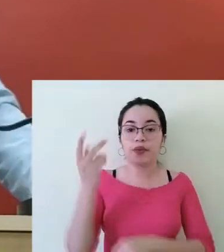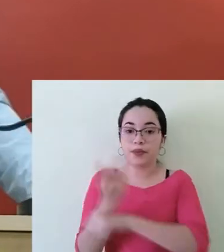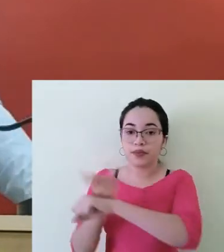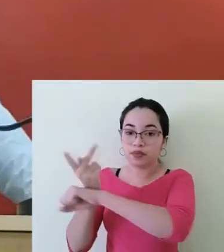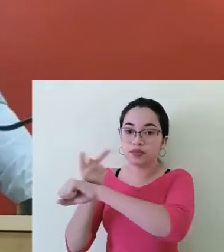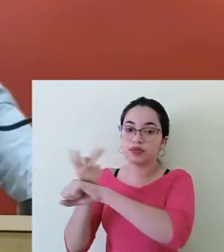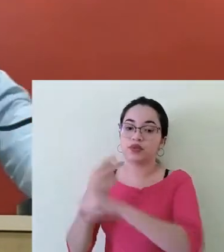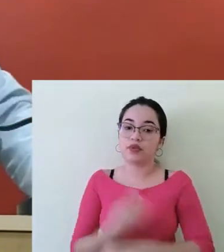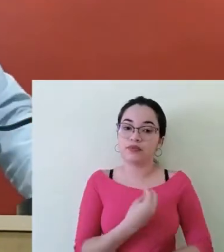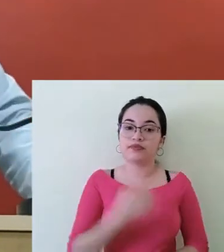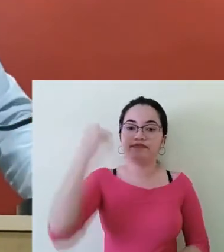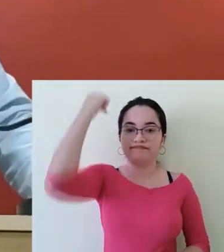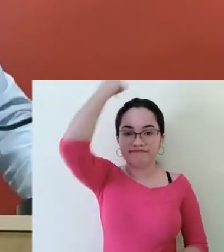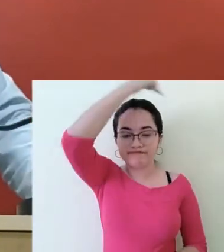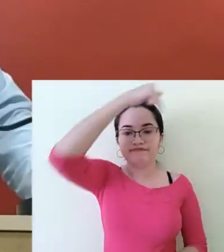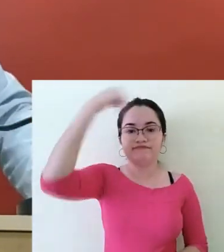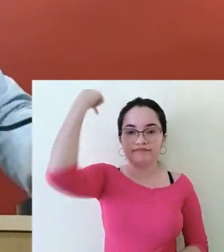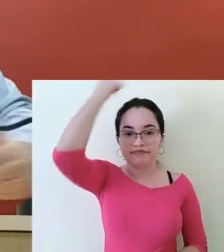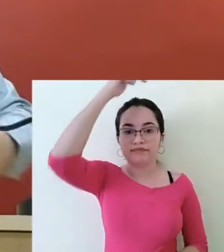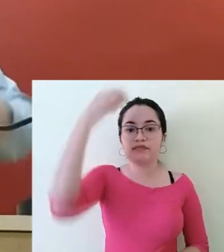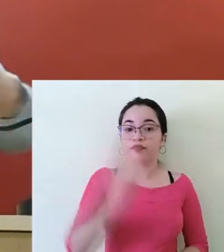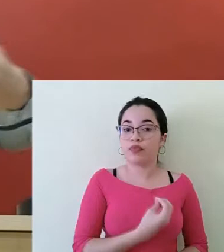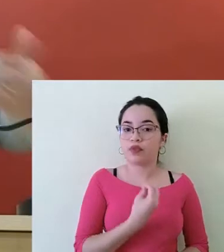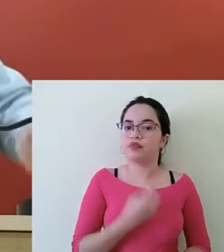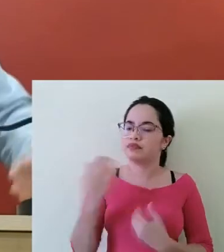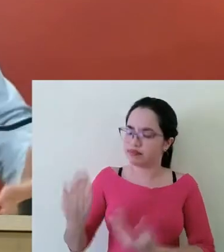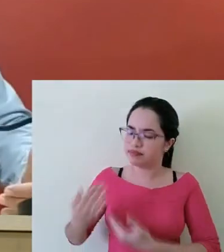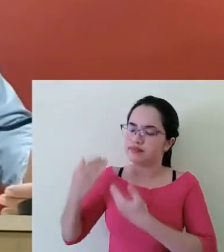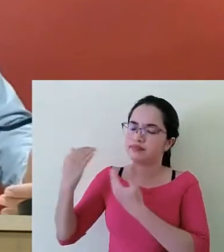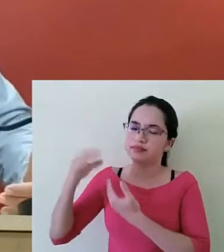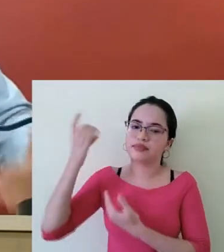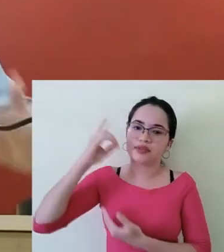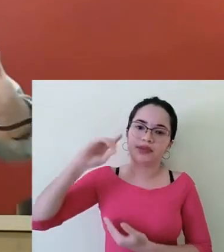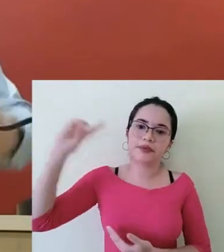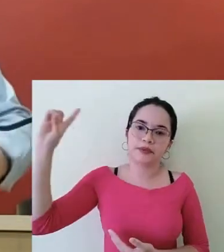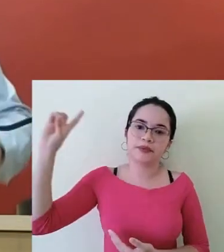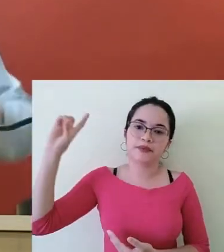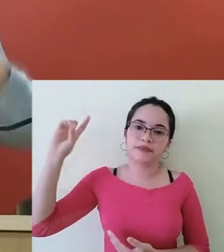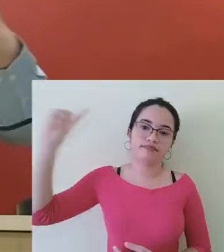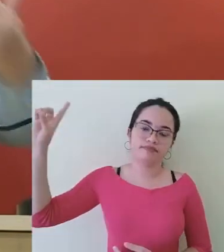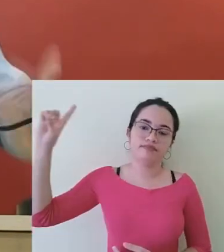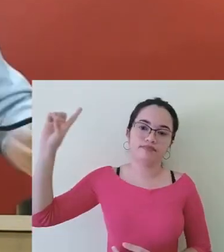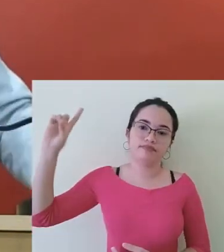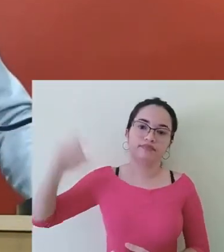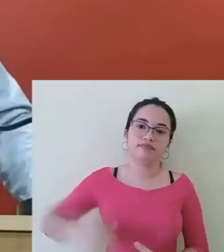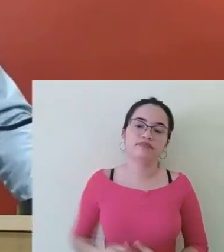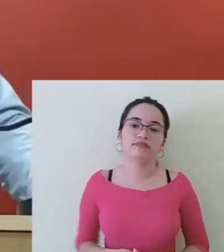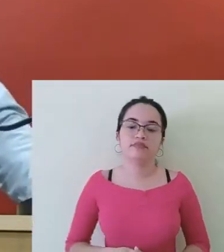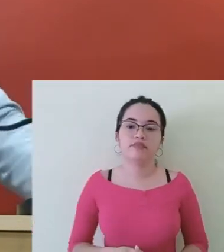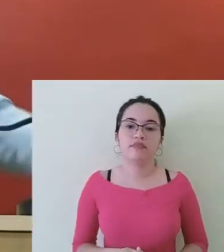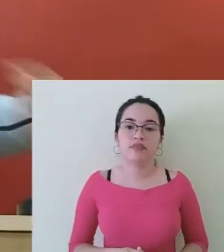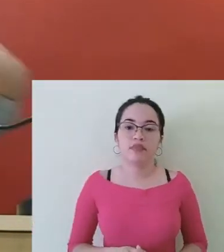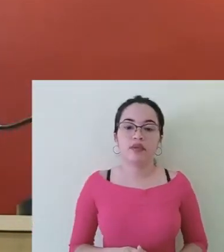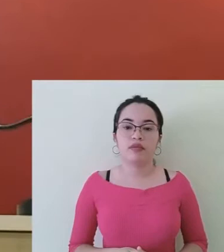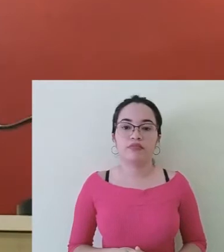uma vida de santificação, uma vida dedicada a Deus, uma vida consagrada a